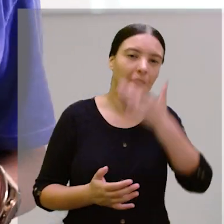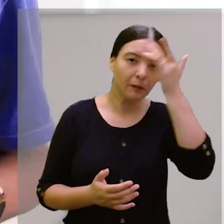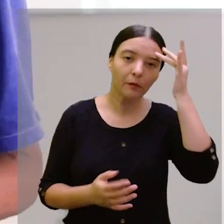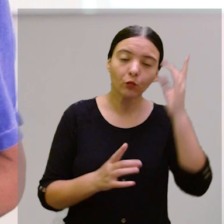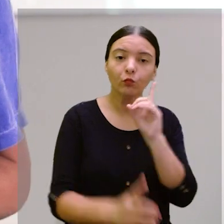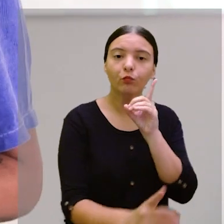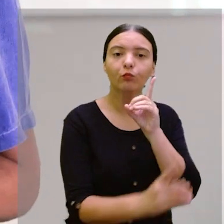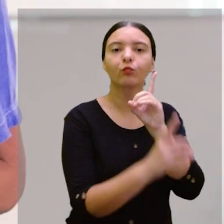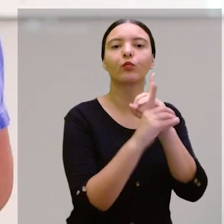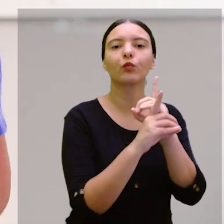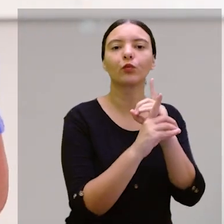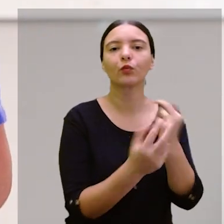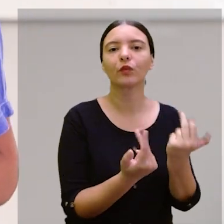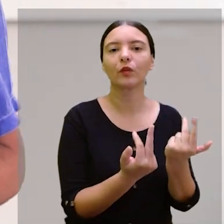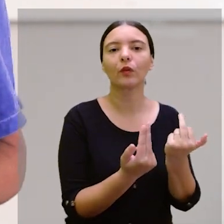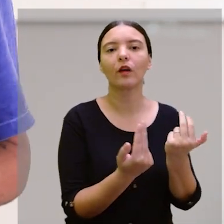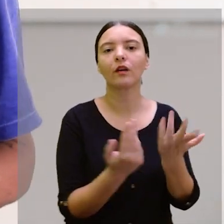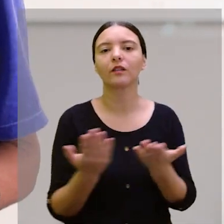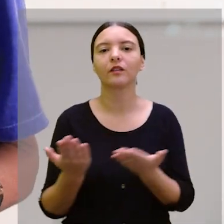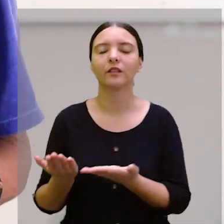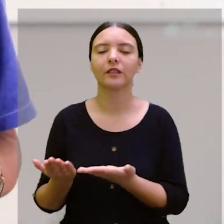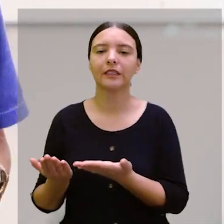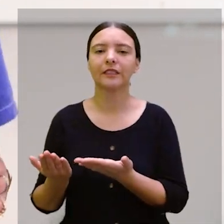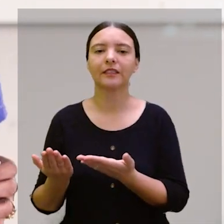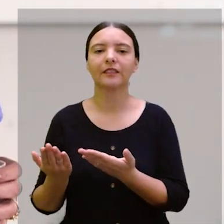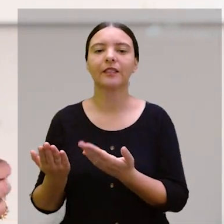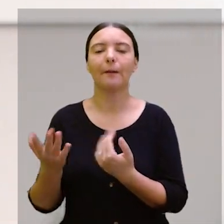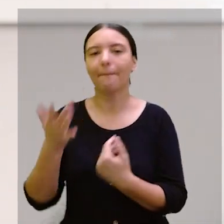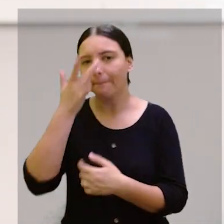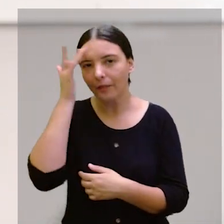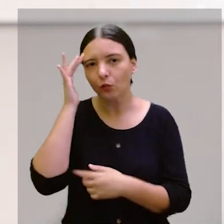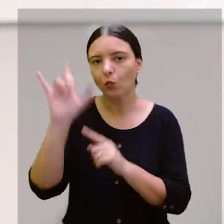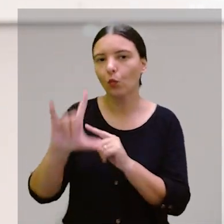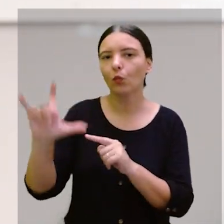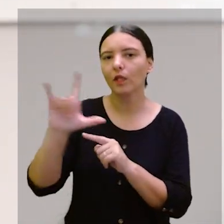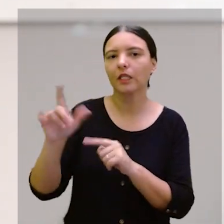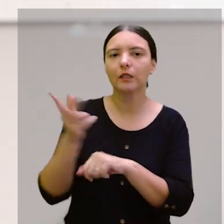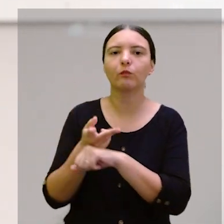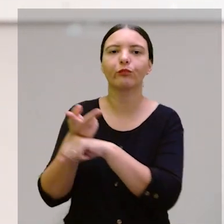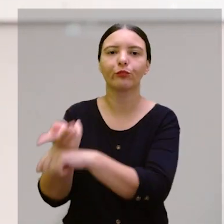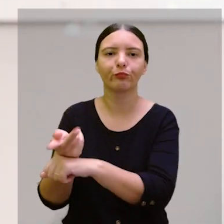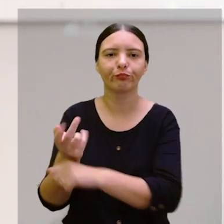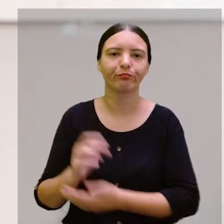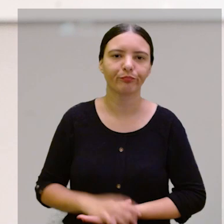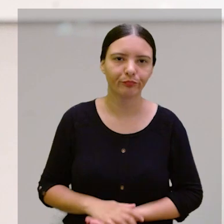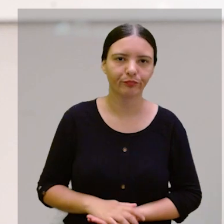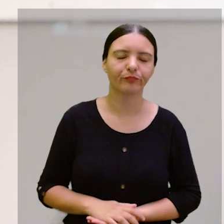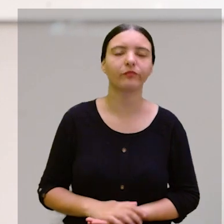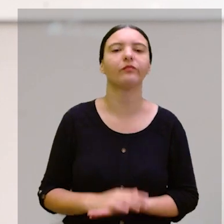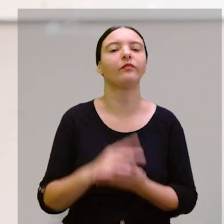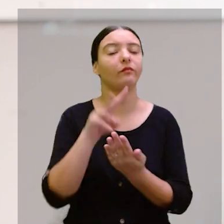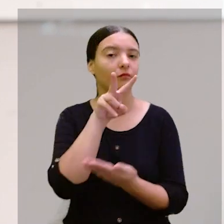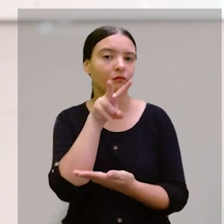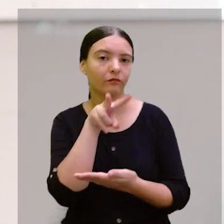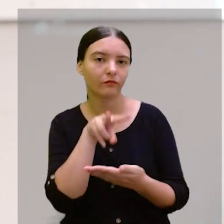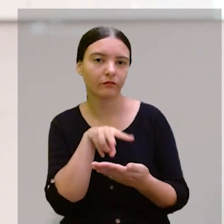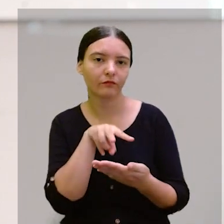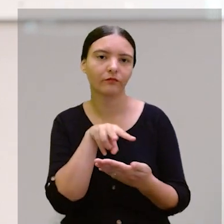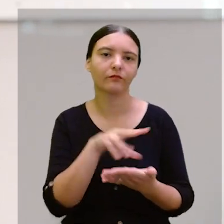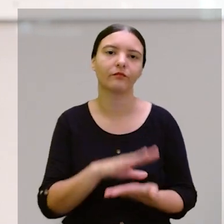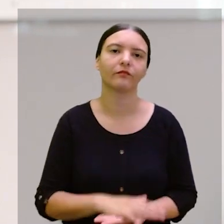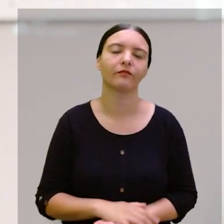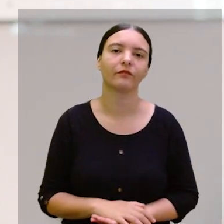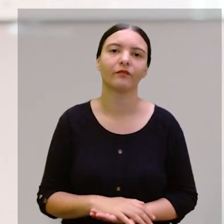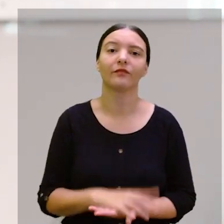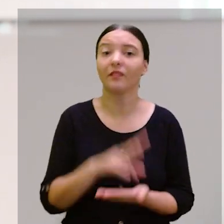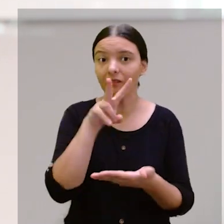pessoas da mesma forma como a gente procura pelas pessoas no Instagram. Do ponto de vista da leitura,